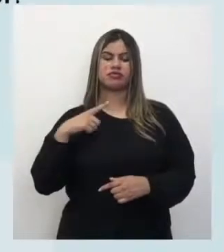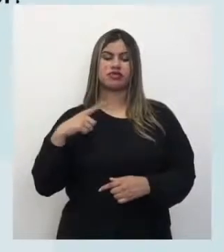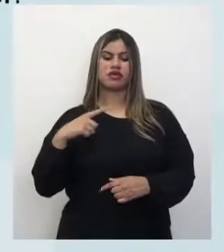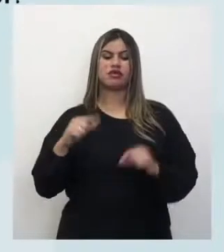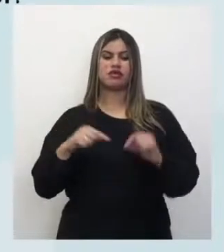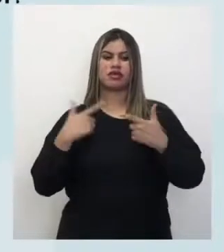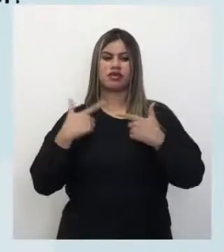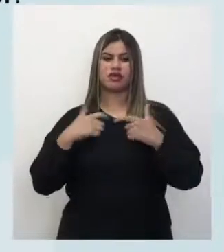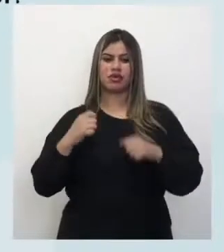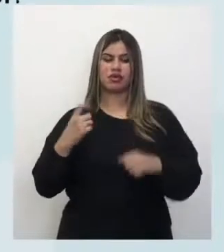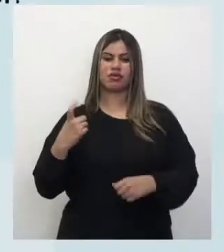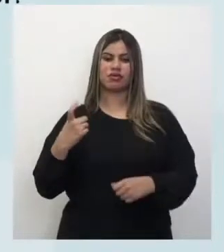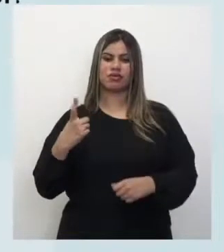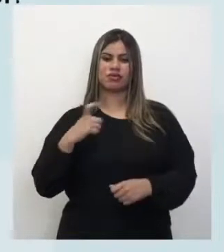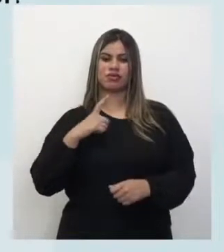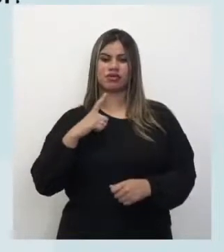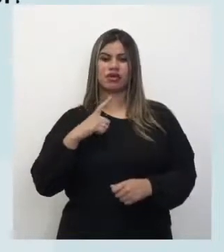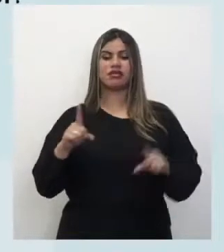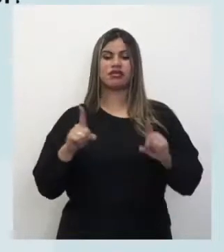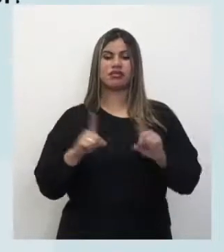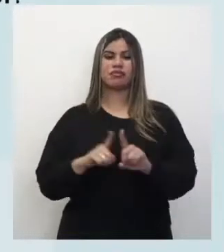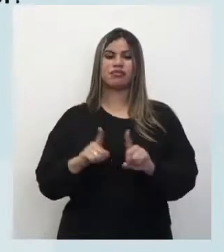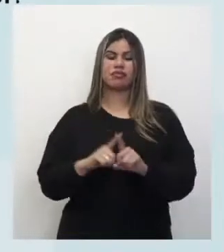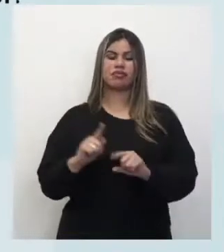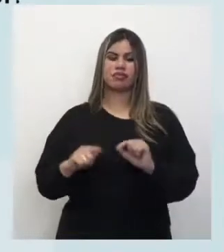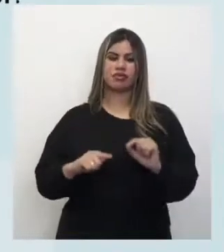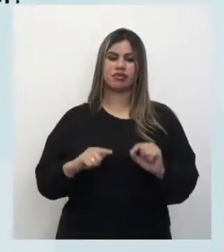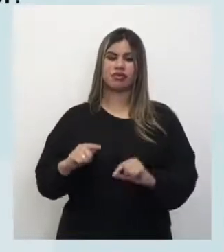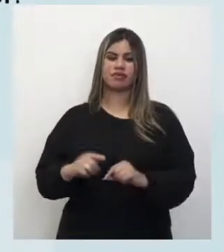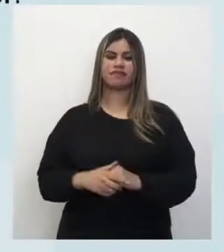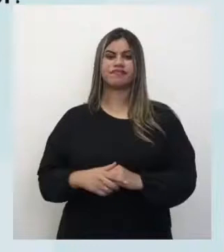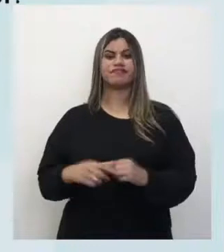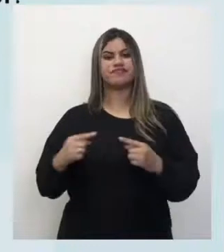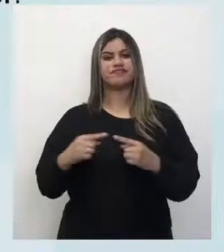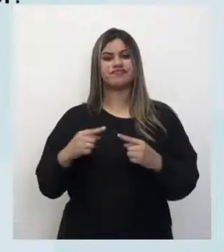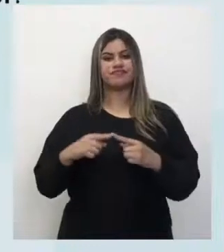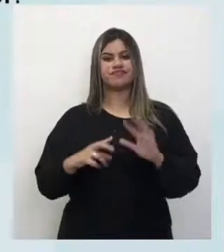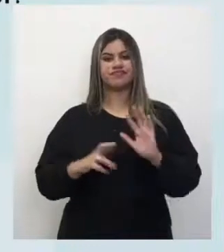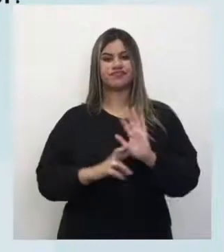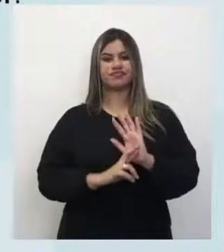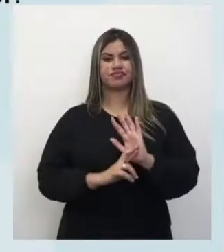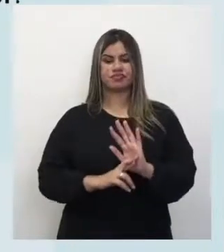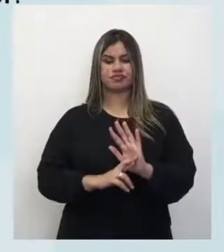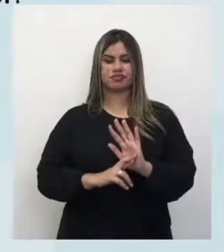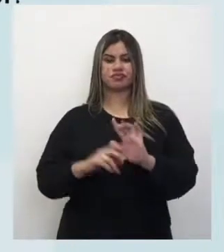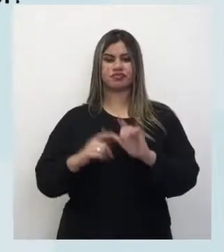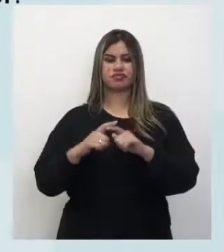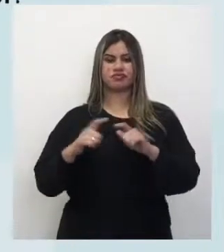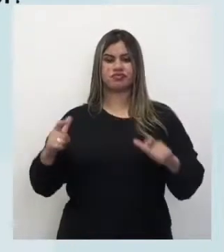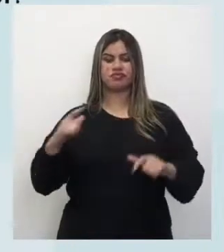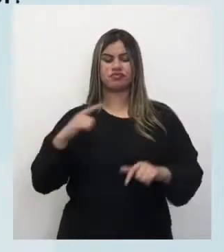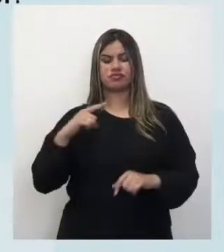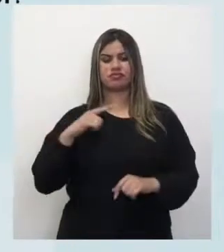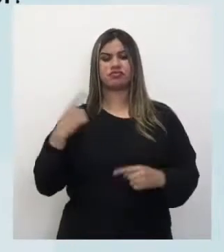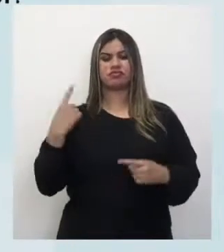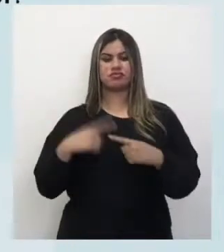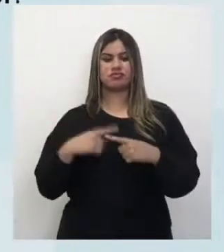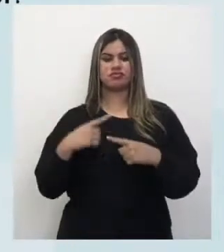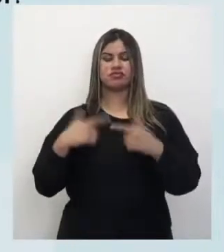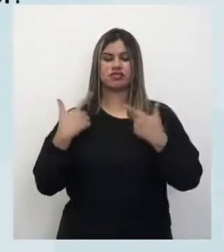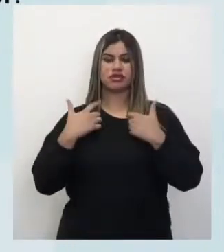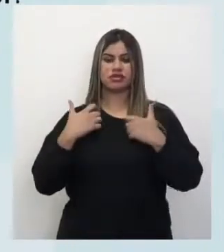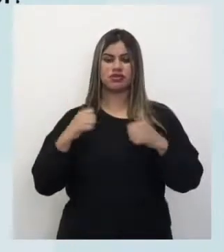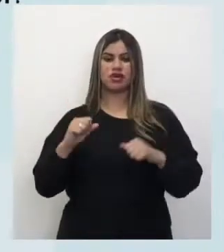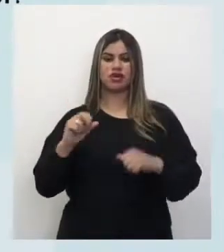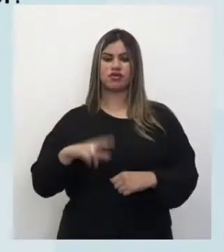me torna único. E também, ao mesmo tempo, é ela que me torna representante de algo maior. Porque a linguagem que